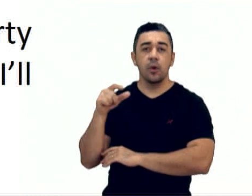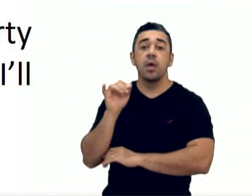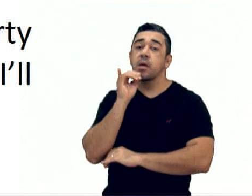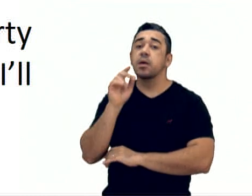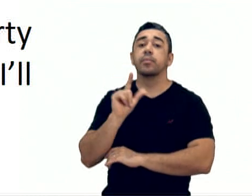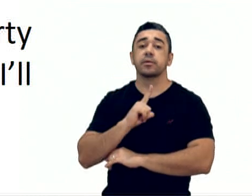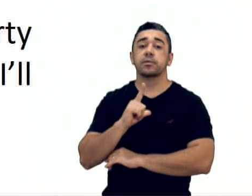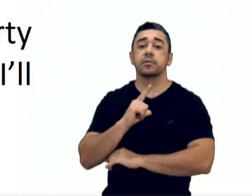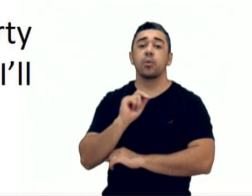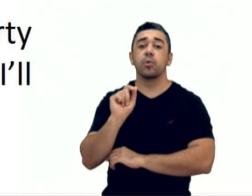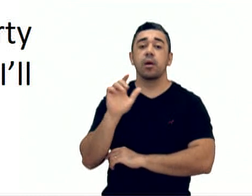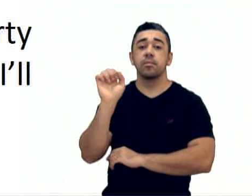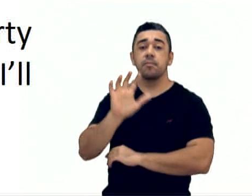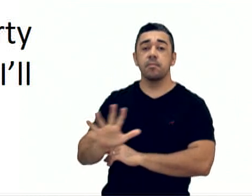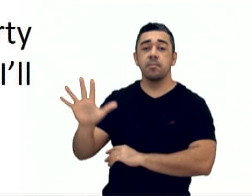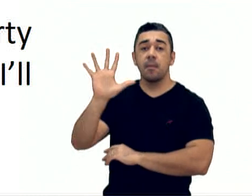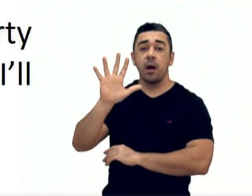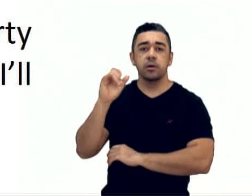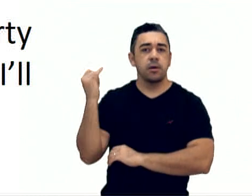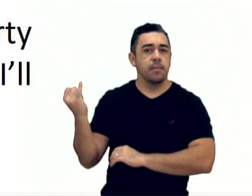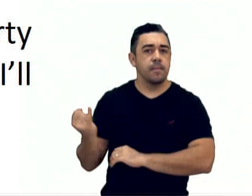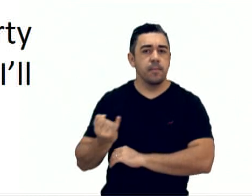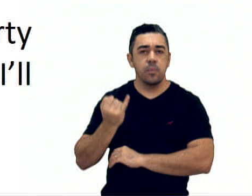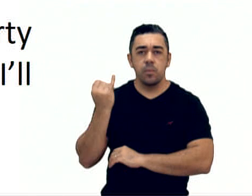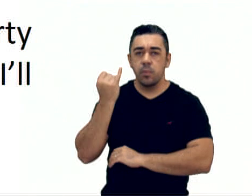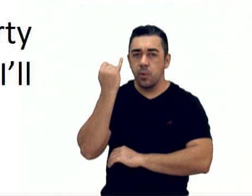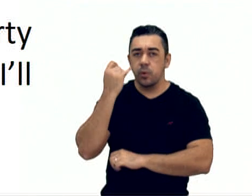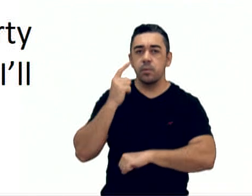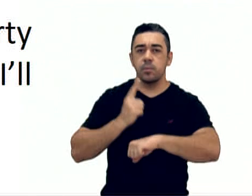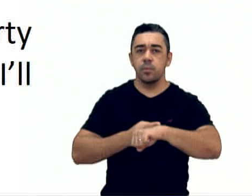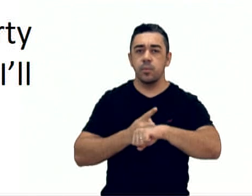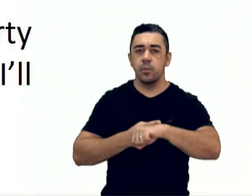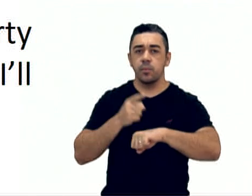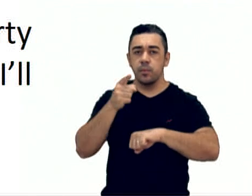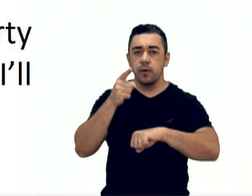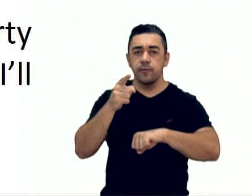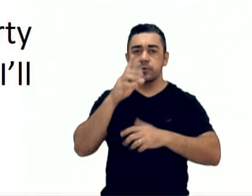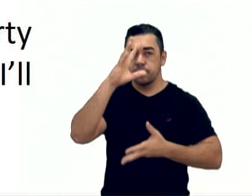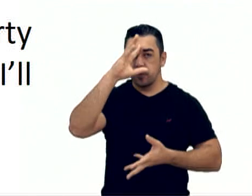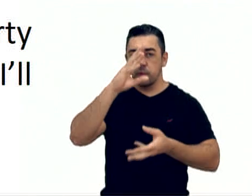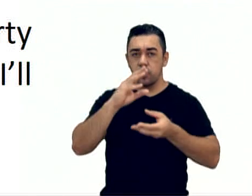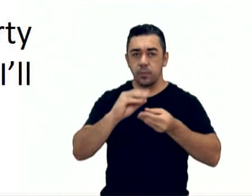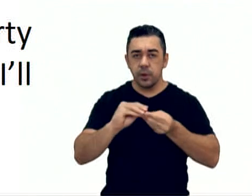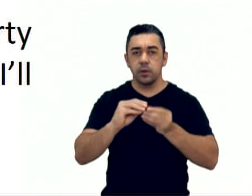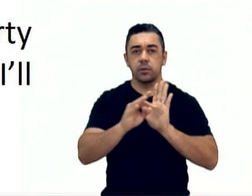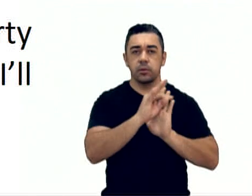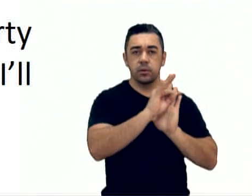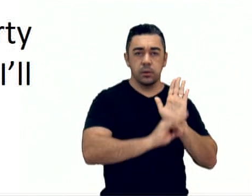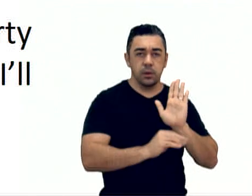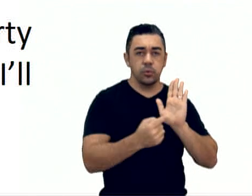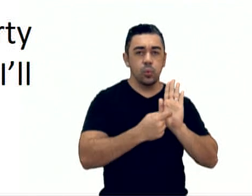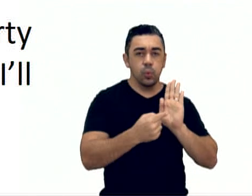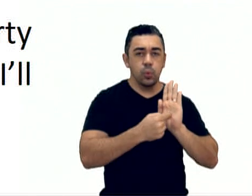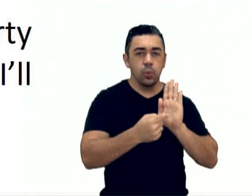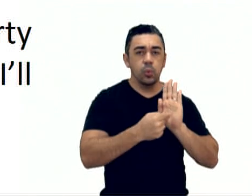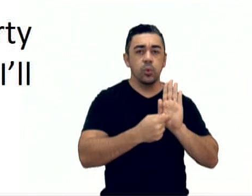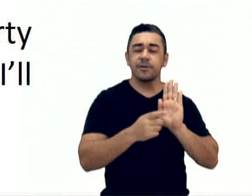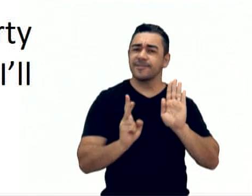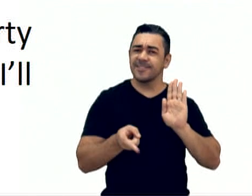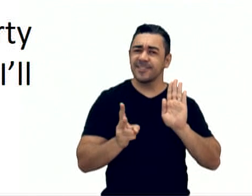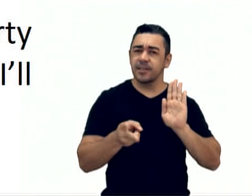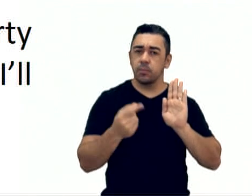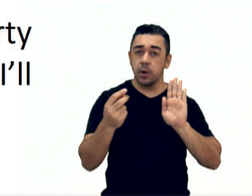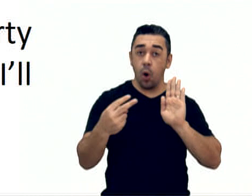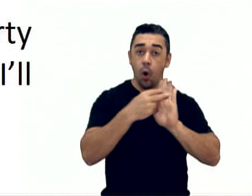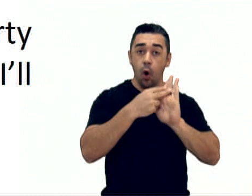as imagens elas são muito importantes na hora da interpretação do texto. Então é importante sempre vocês